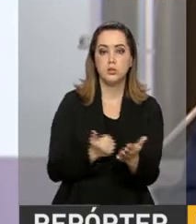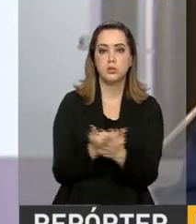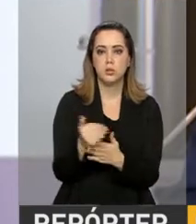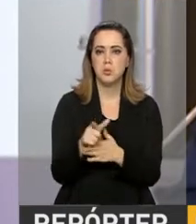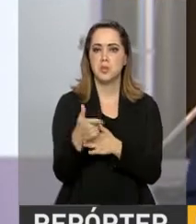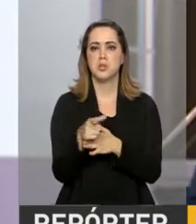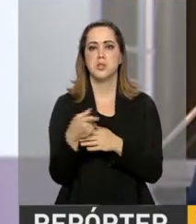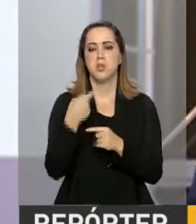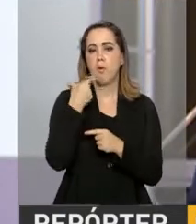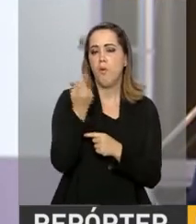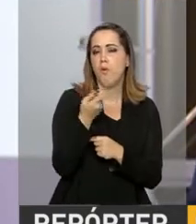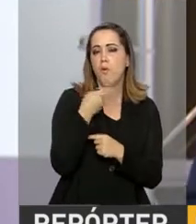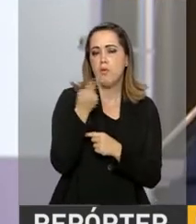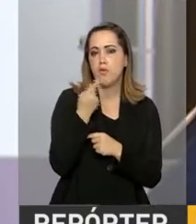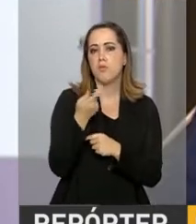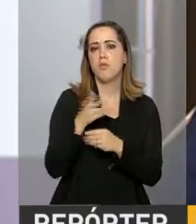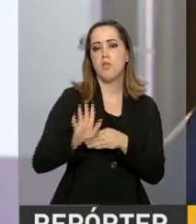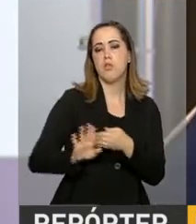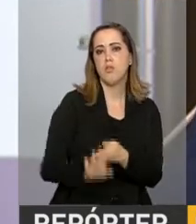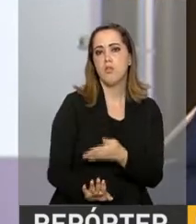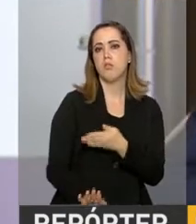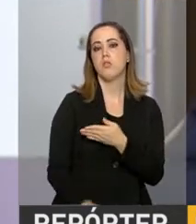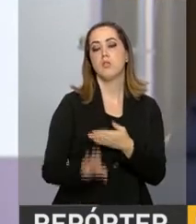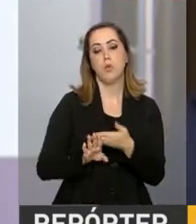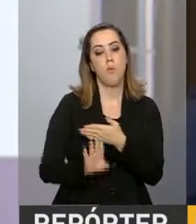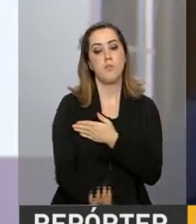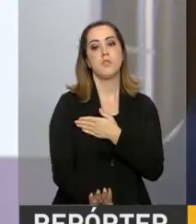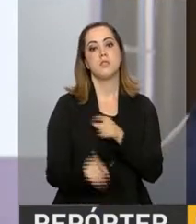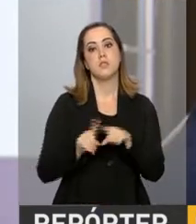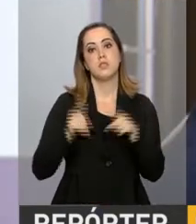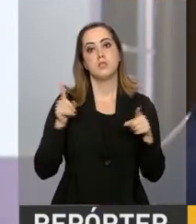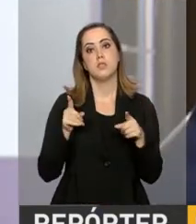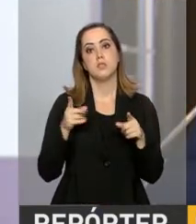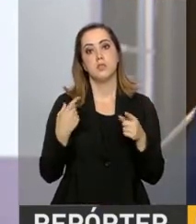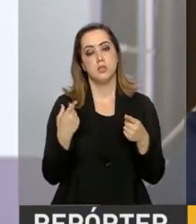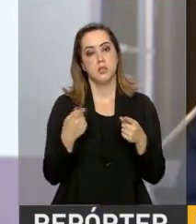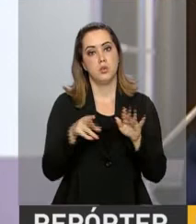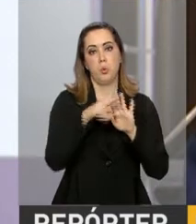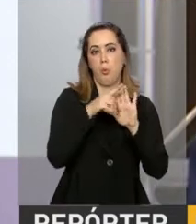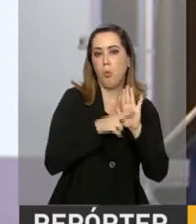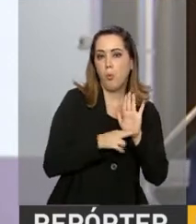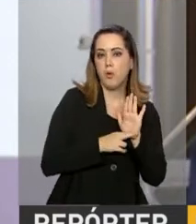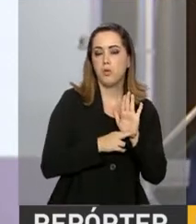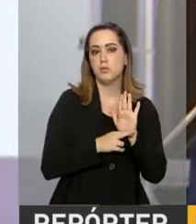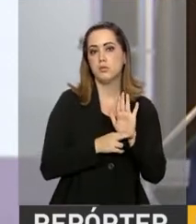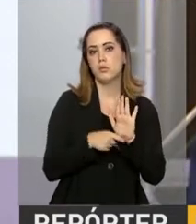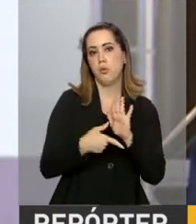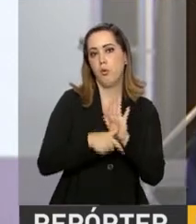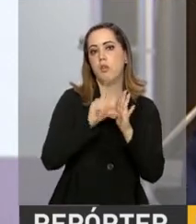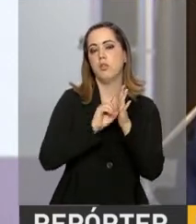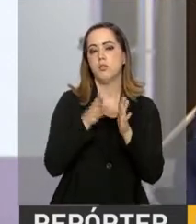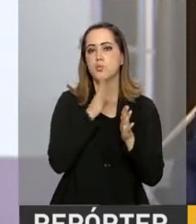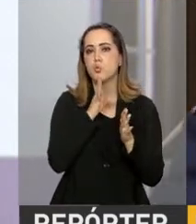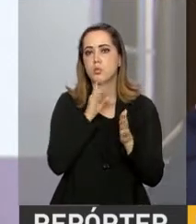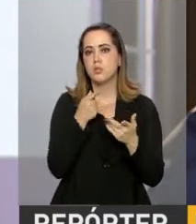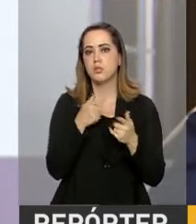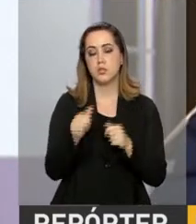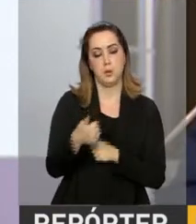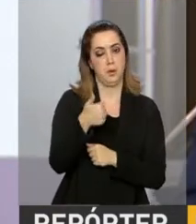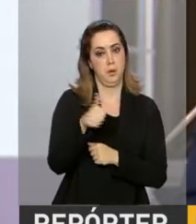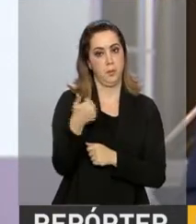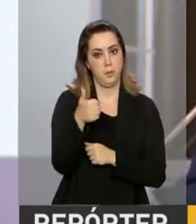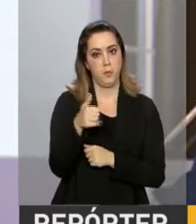inibir sua evolução com requisitos regulatórios precoces. Nossa intenção é